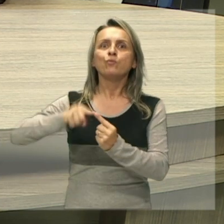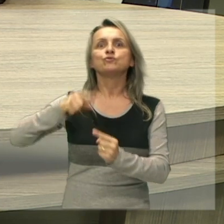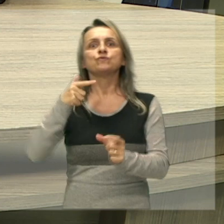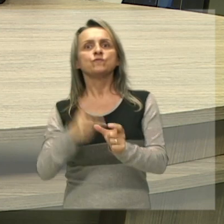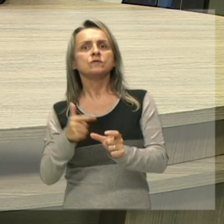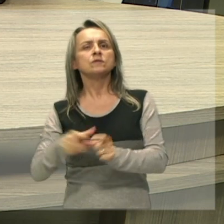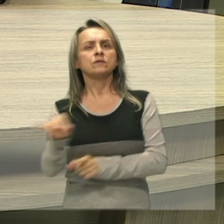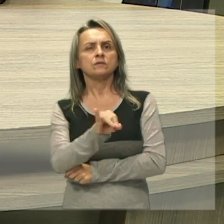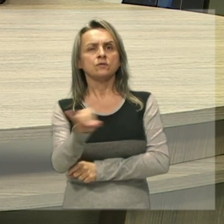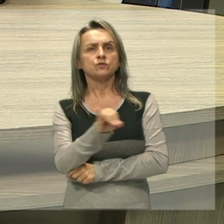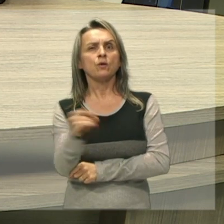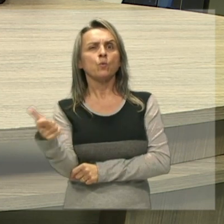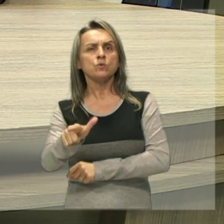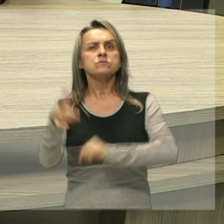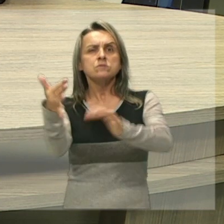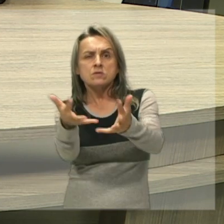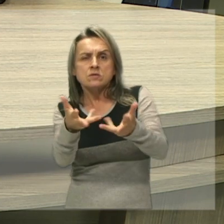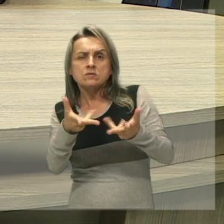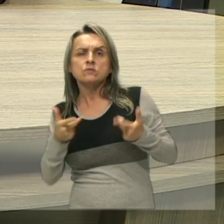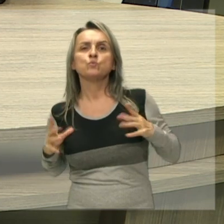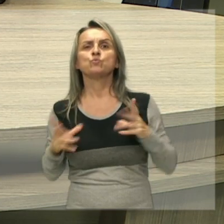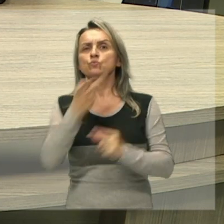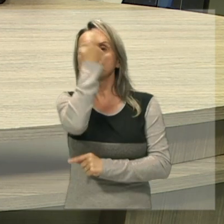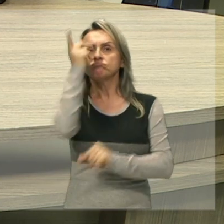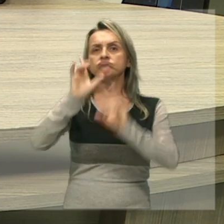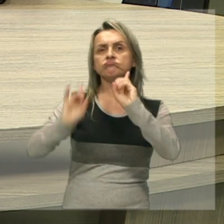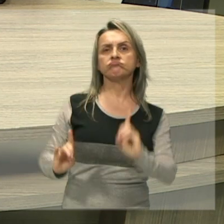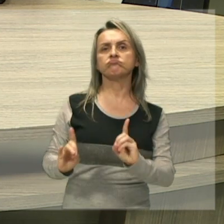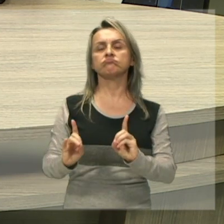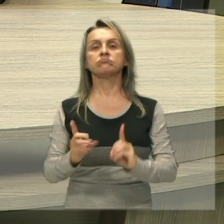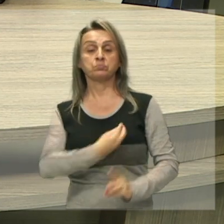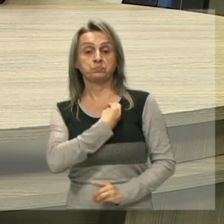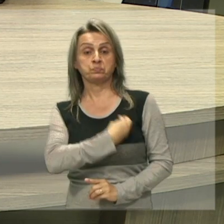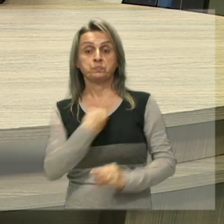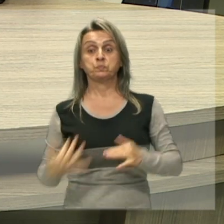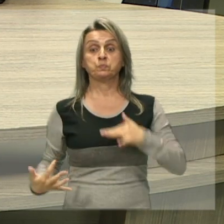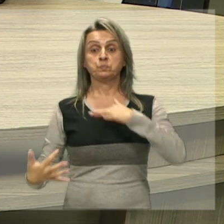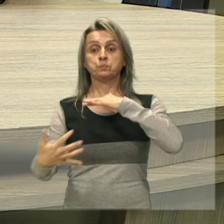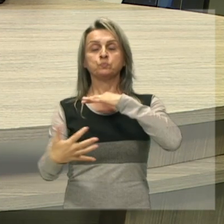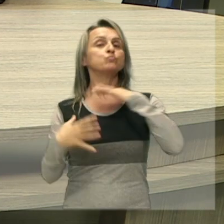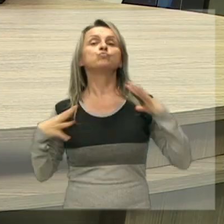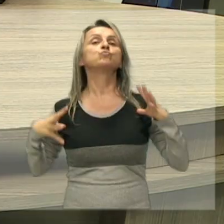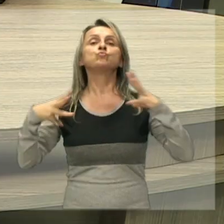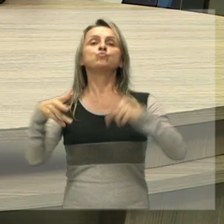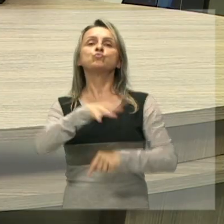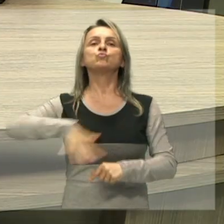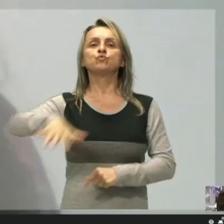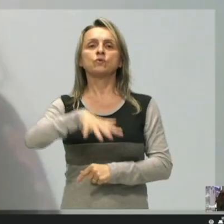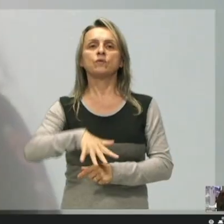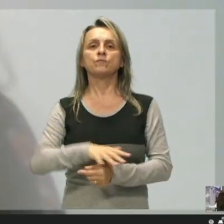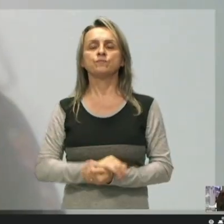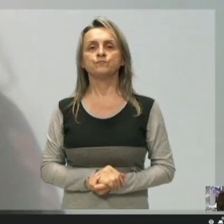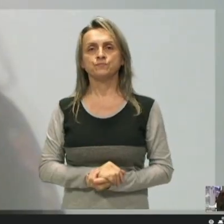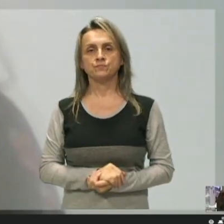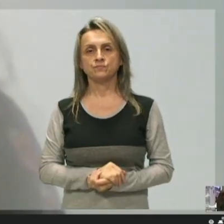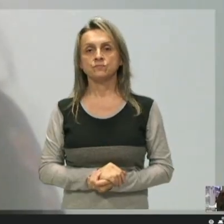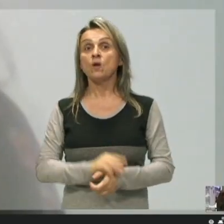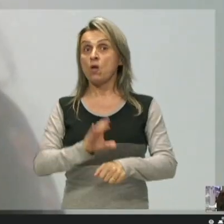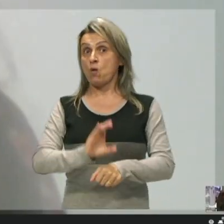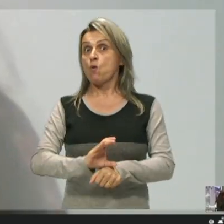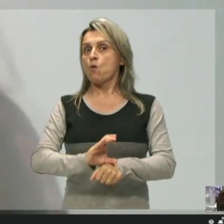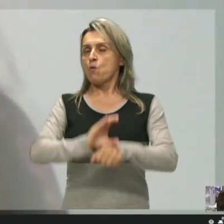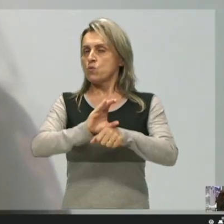receptiva e condicione bem a vida de todos, né? O Conselho ele tem um papel fundamental, que é de